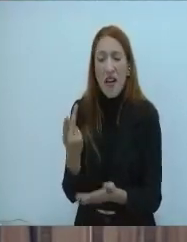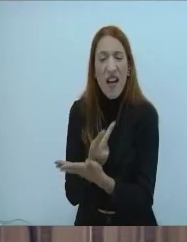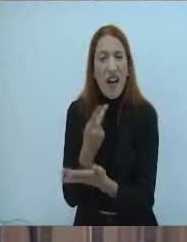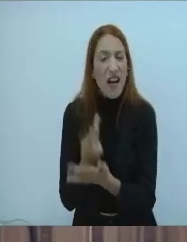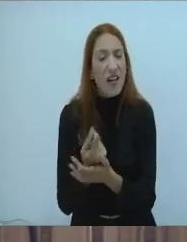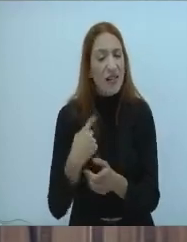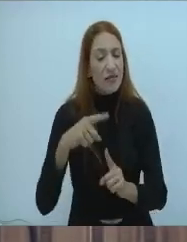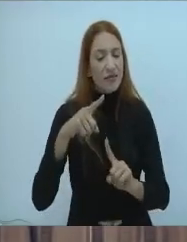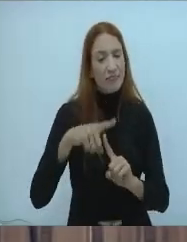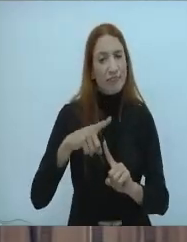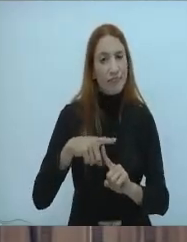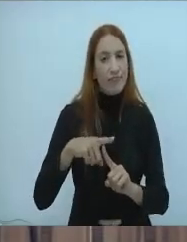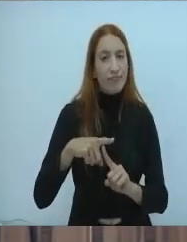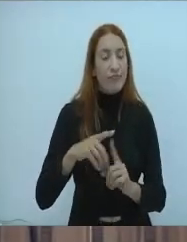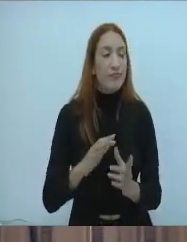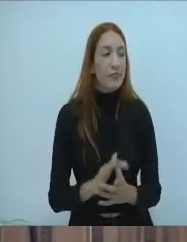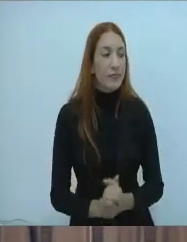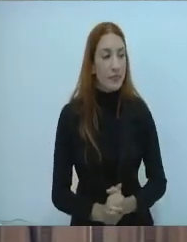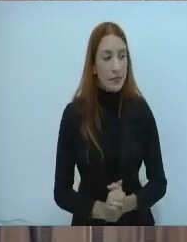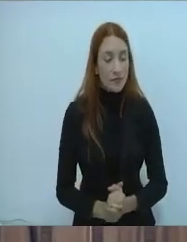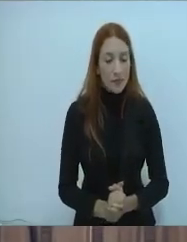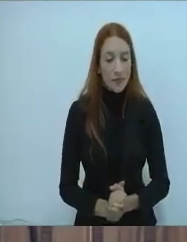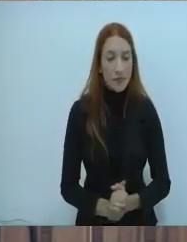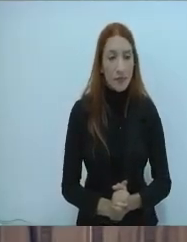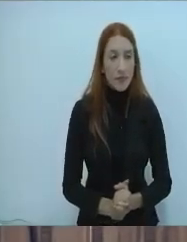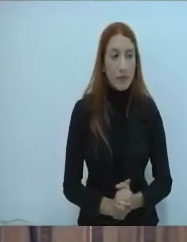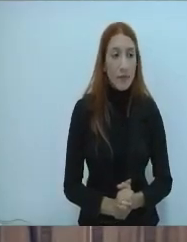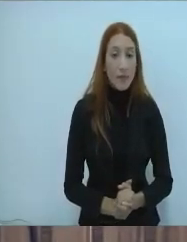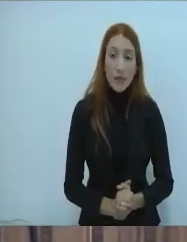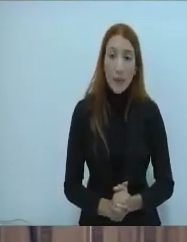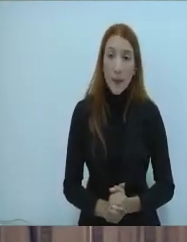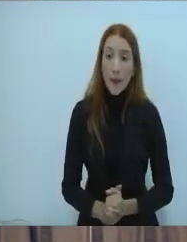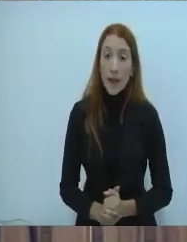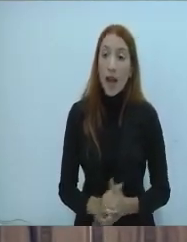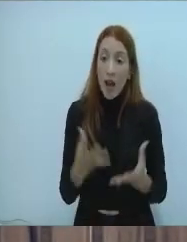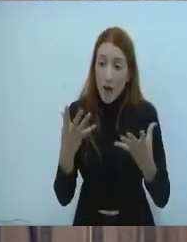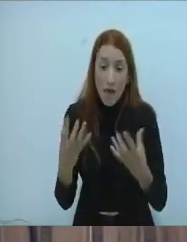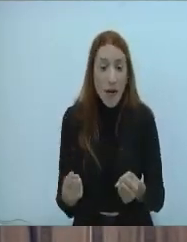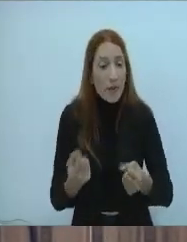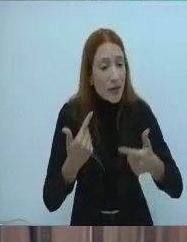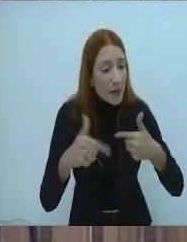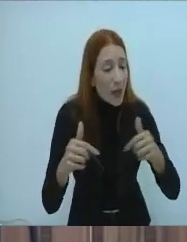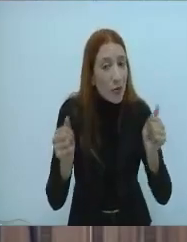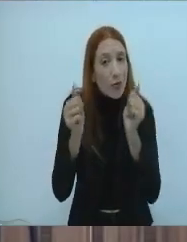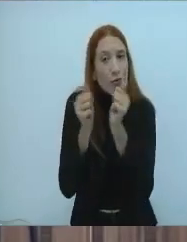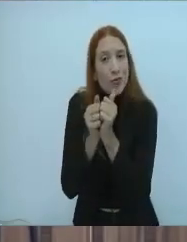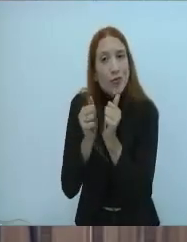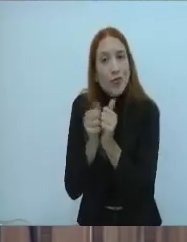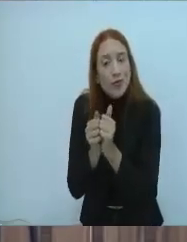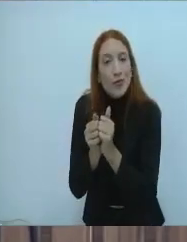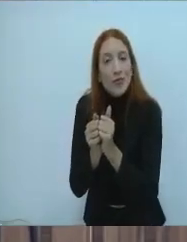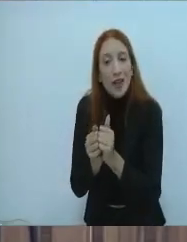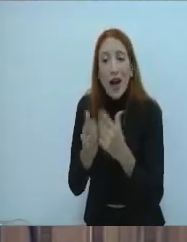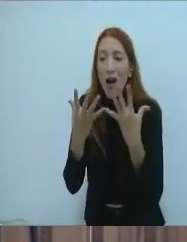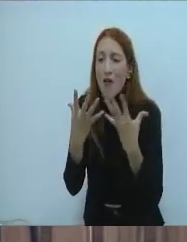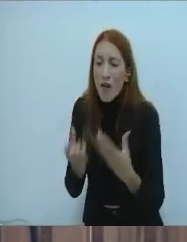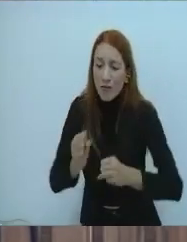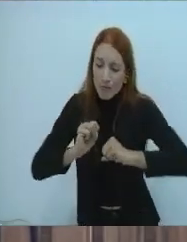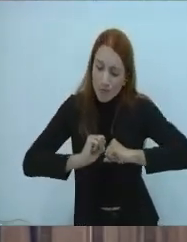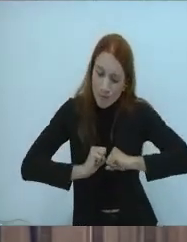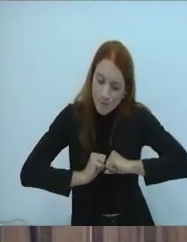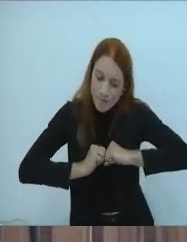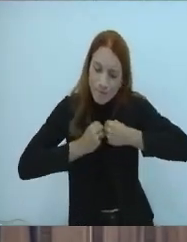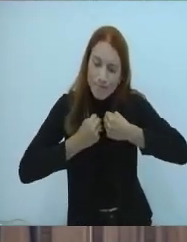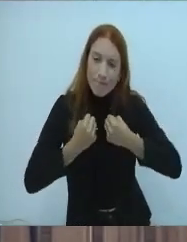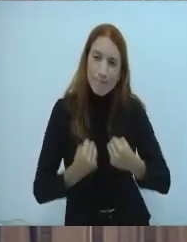e eu quero aqui é chamar vocês para a gente trabalhar em conjunto vamos buscar esforços